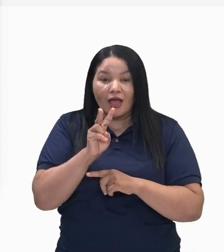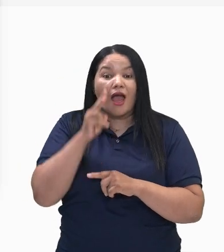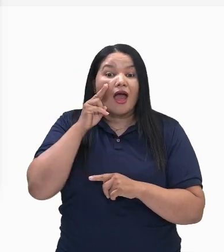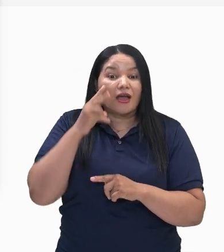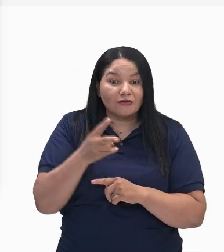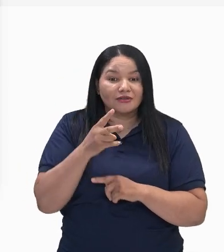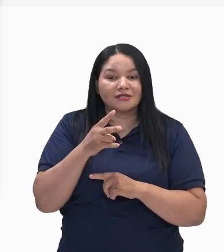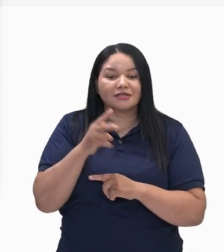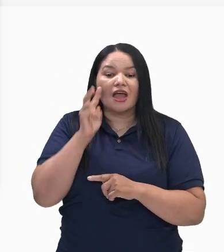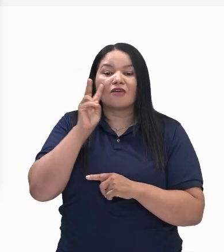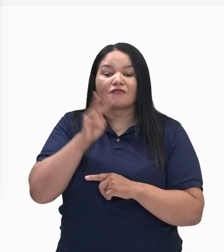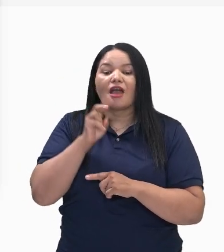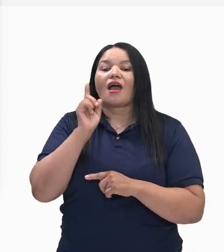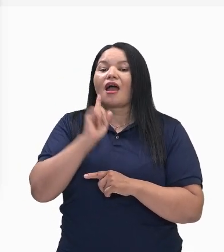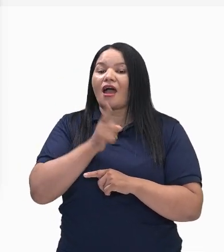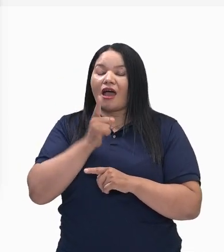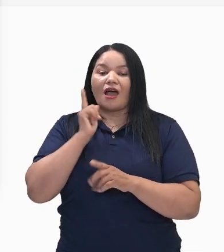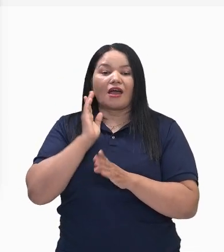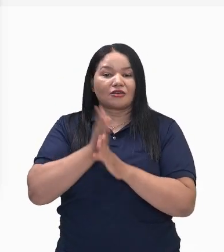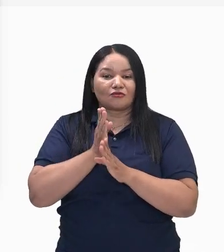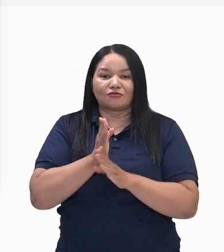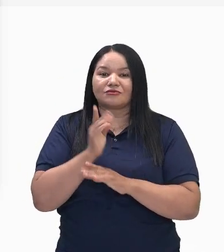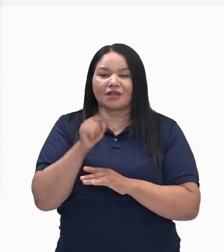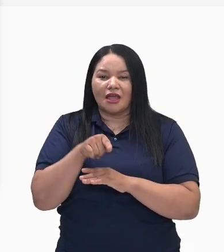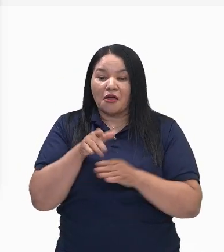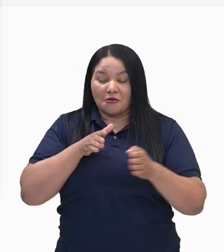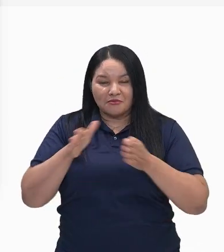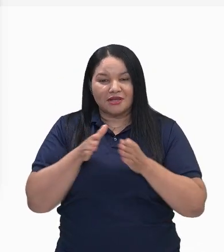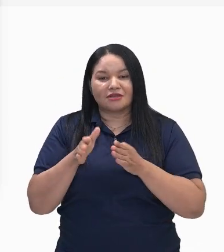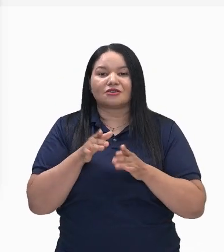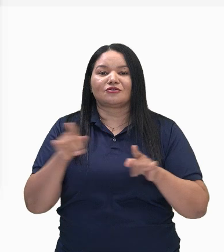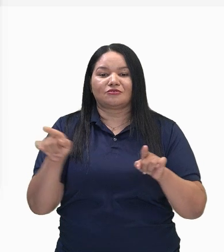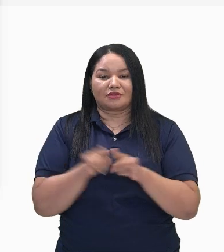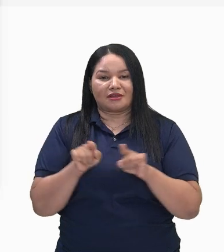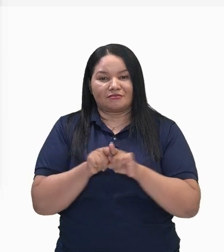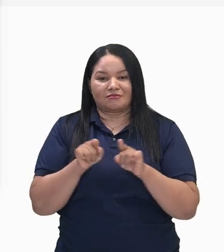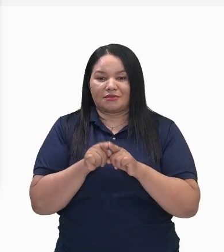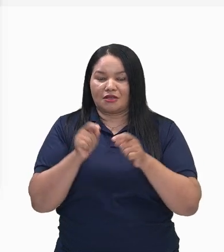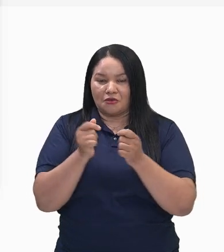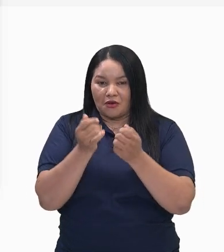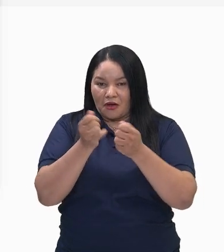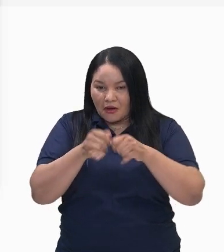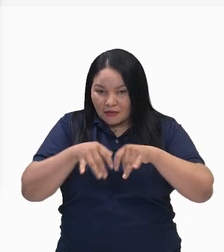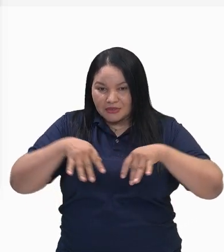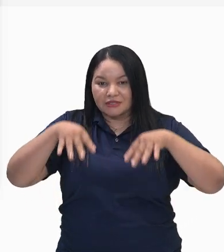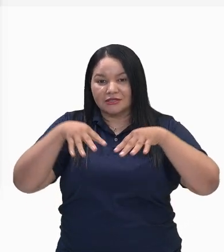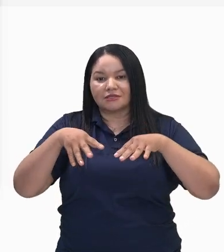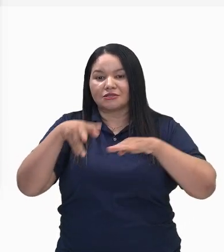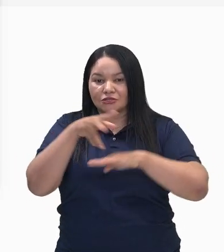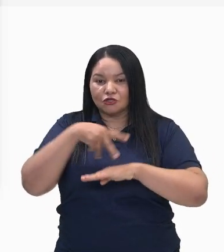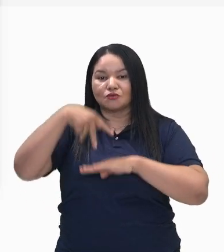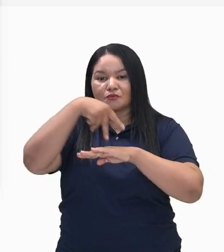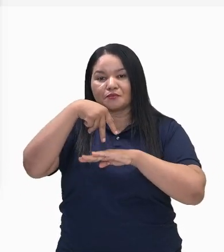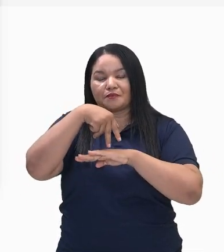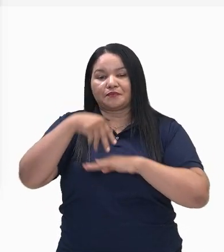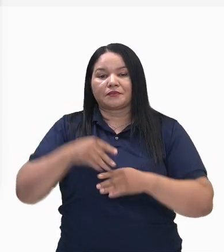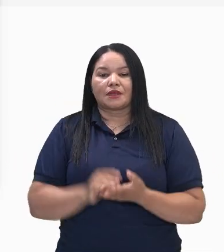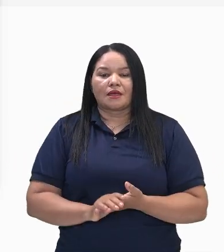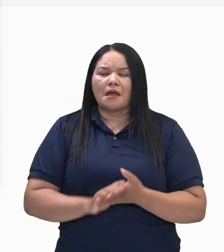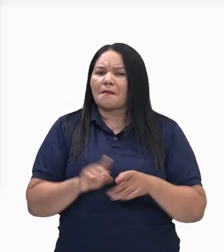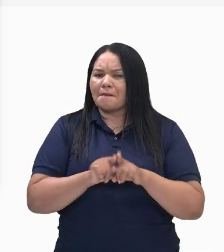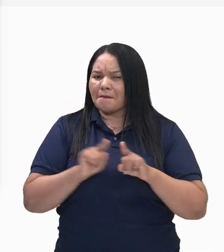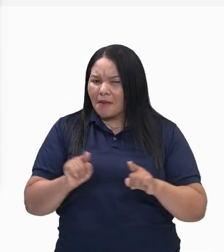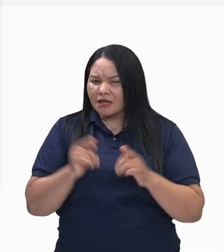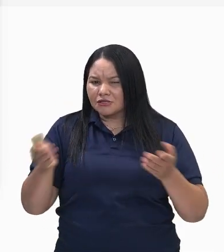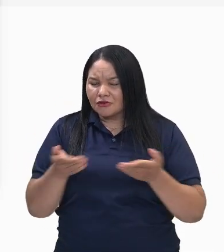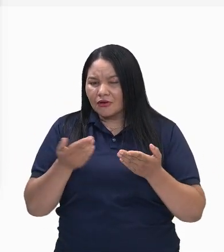vai dizer qual é o ambiente, até mesmo o período que vai ser encenado, certo? Mas para compor isso também